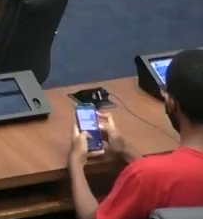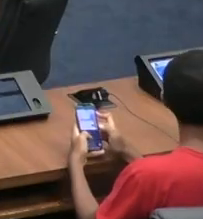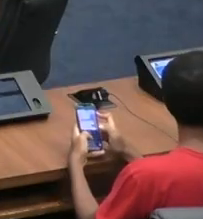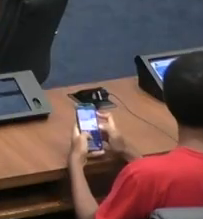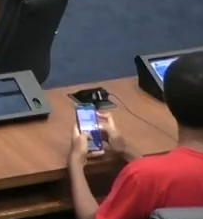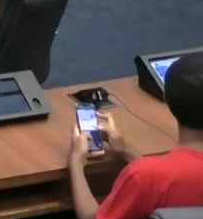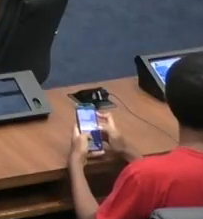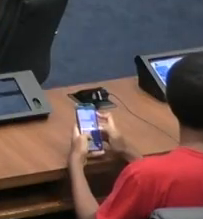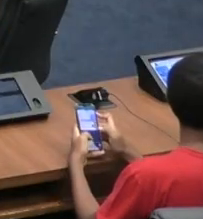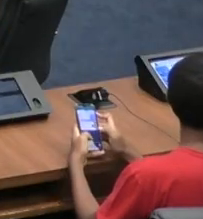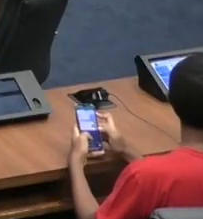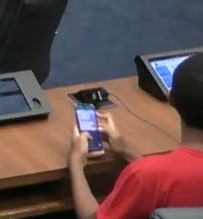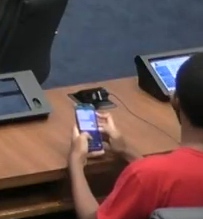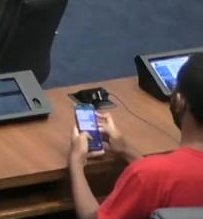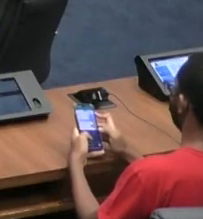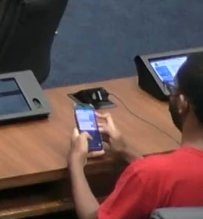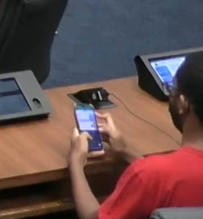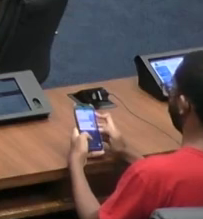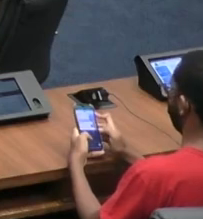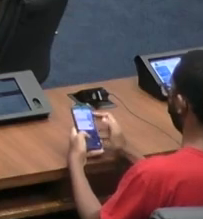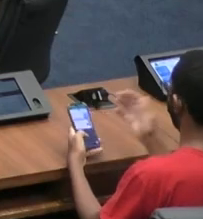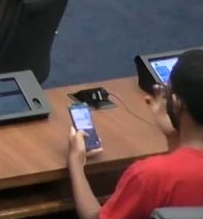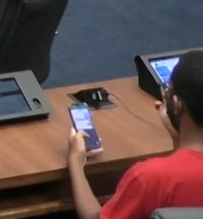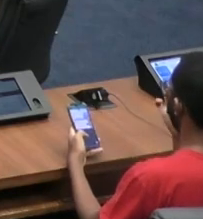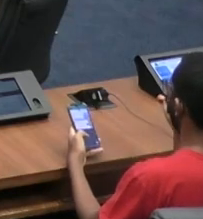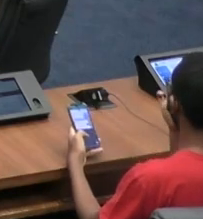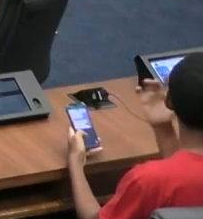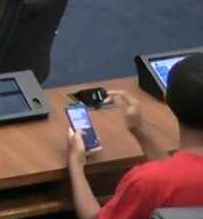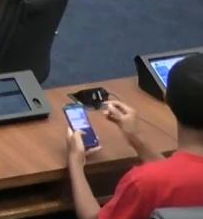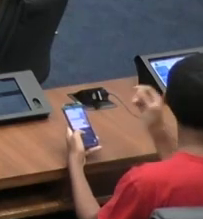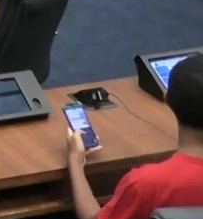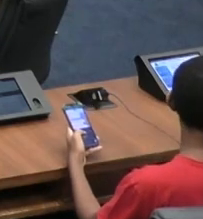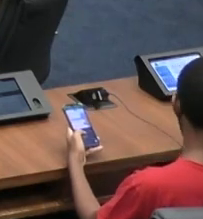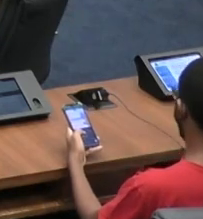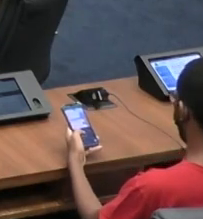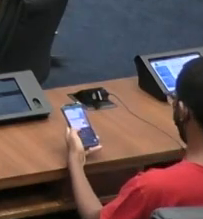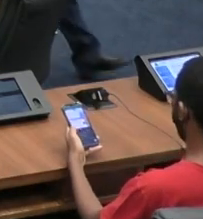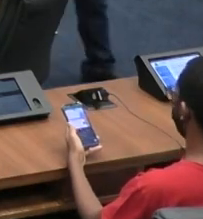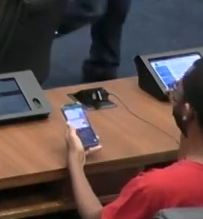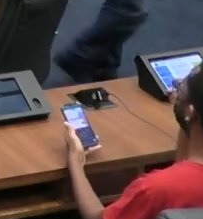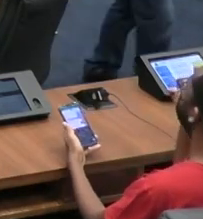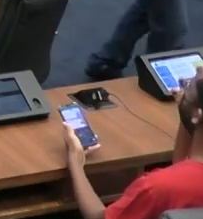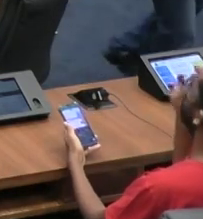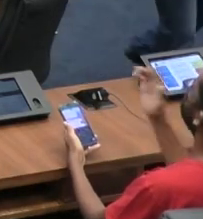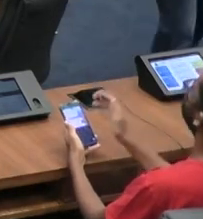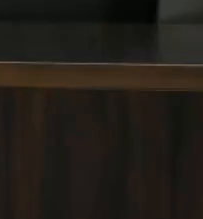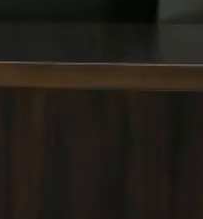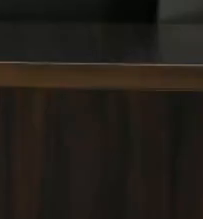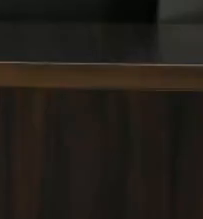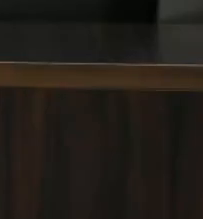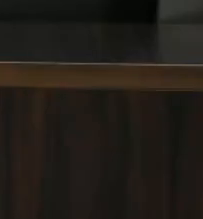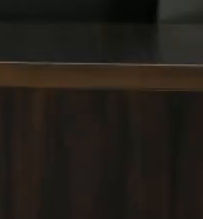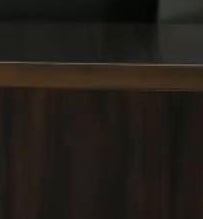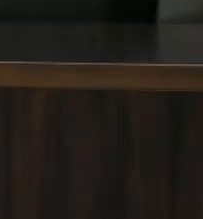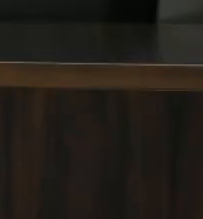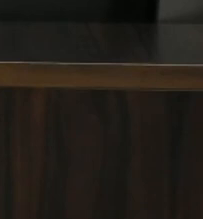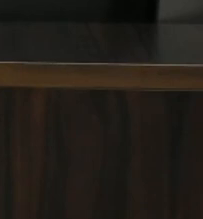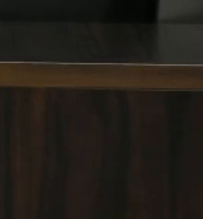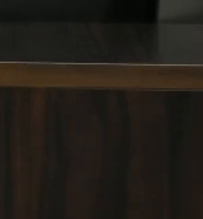declaro aberta esta sessão solene de lançamento da campanha da Fraternidade